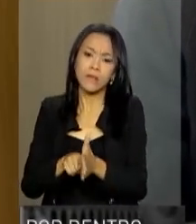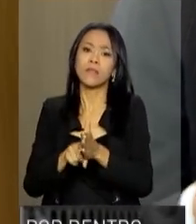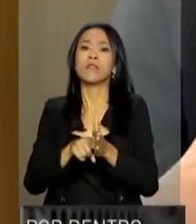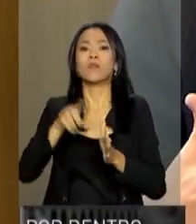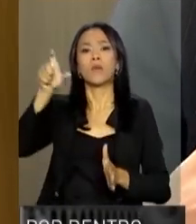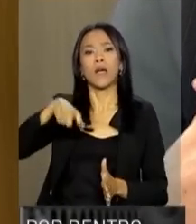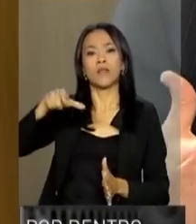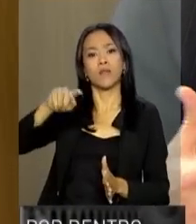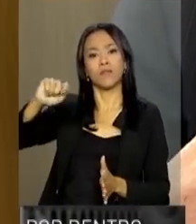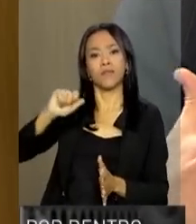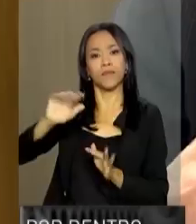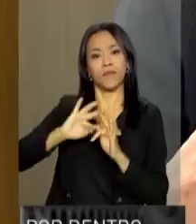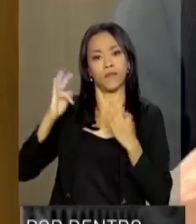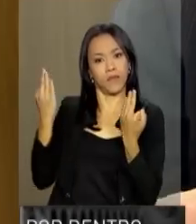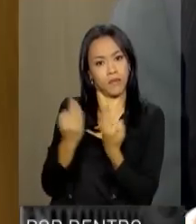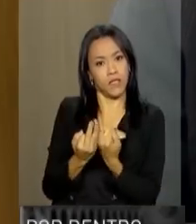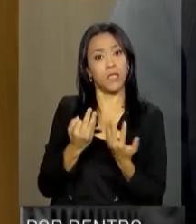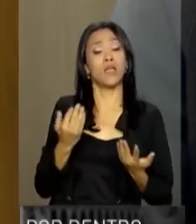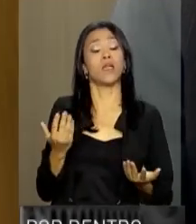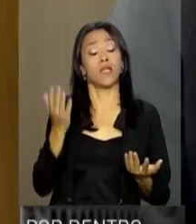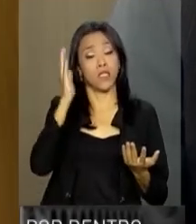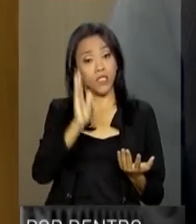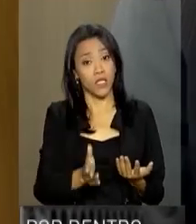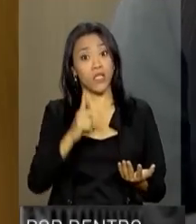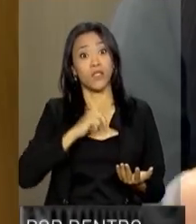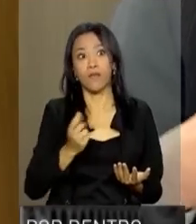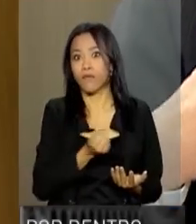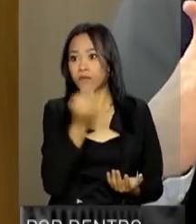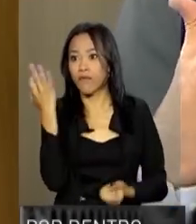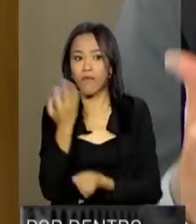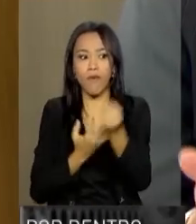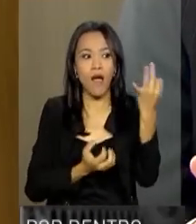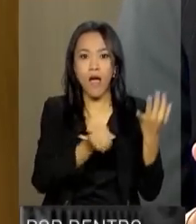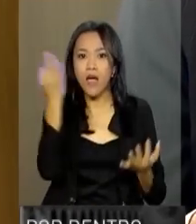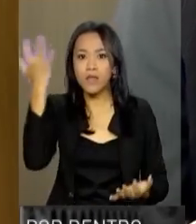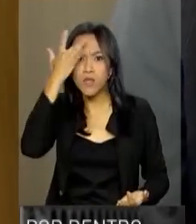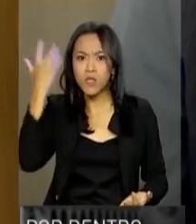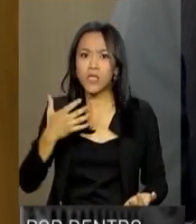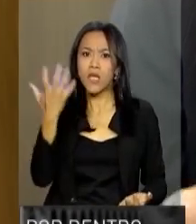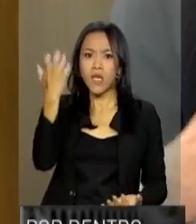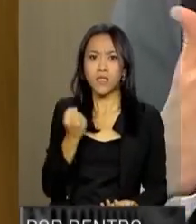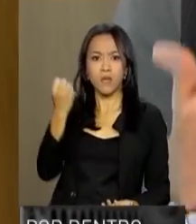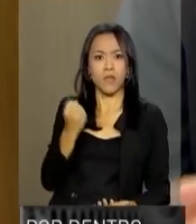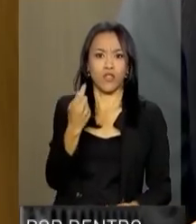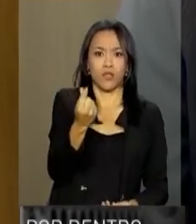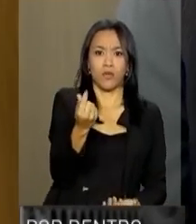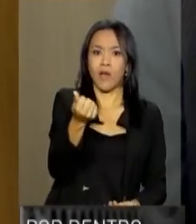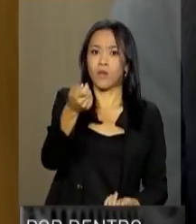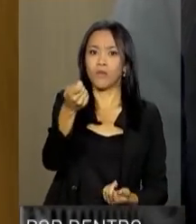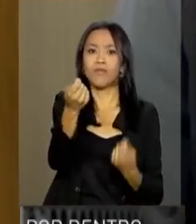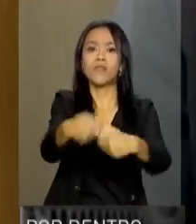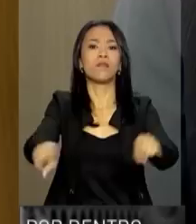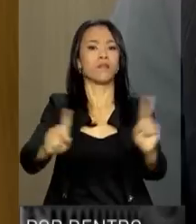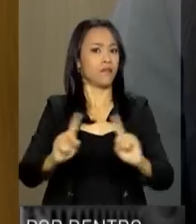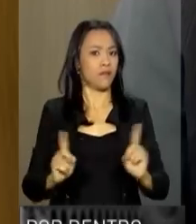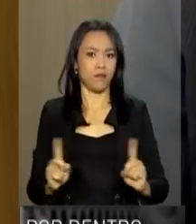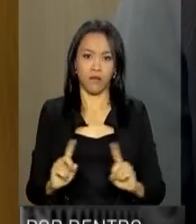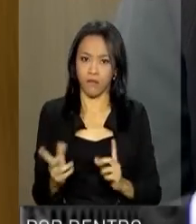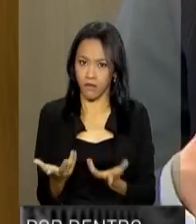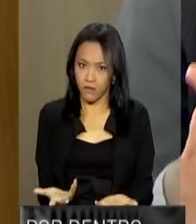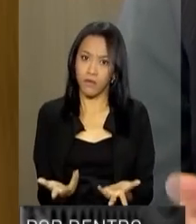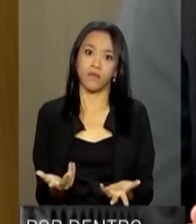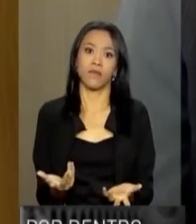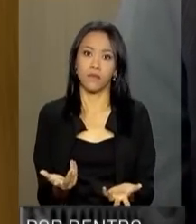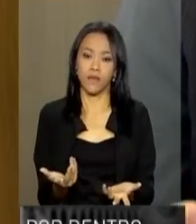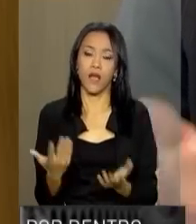tínhamos já há uma percepção de que tinha muita gente que não precisava estar no programa que estava regando por eu